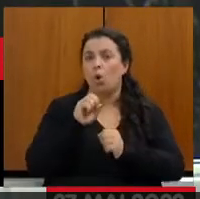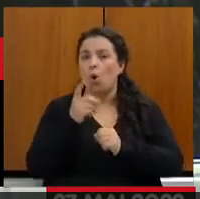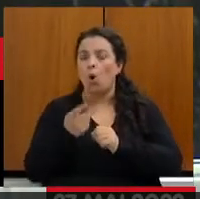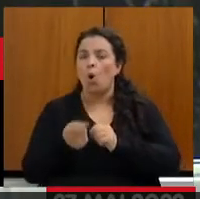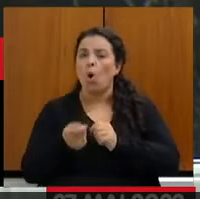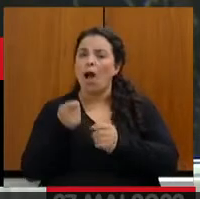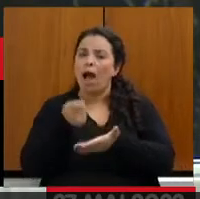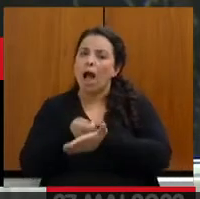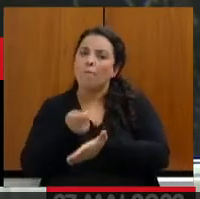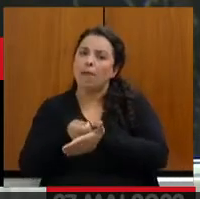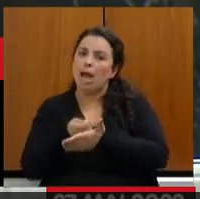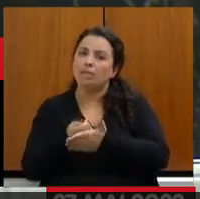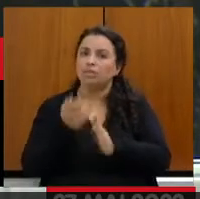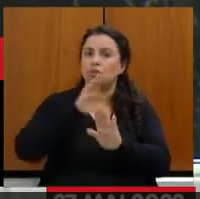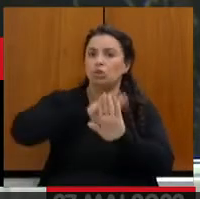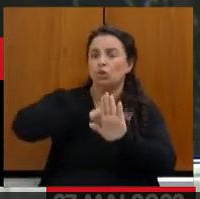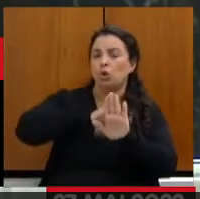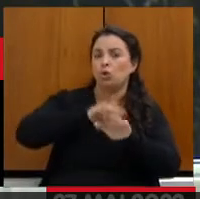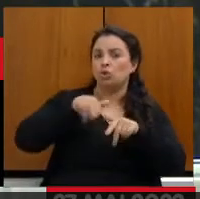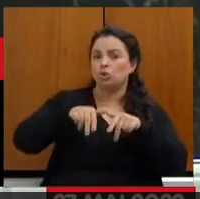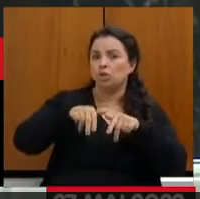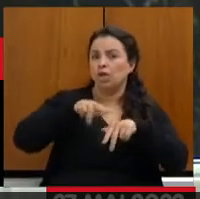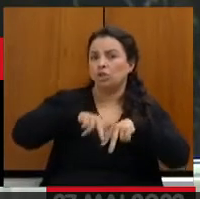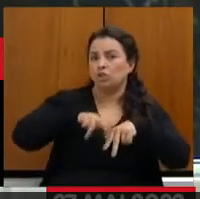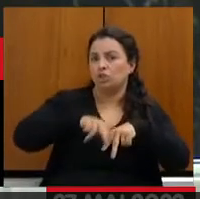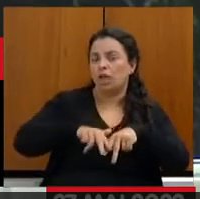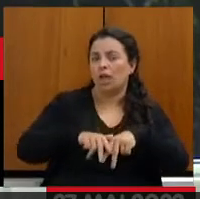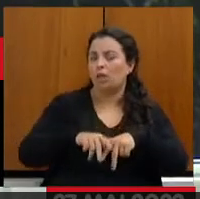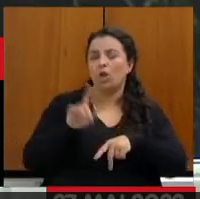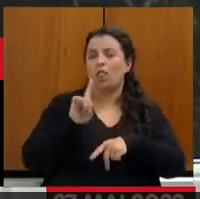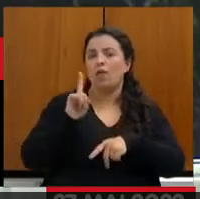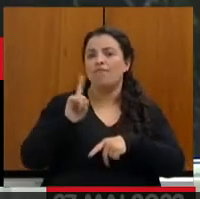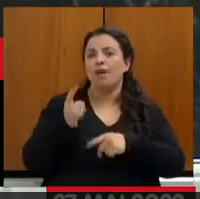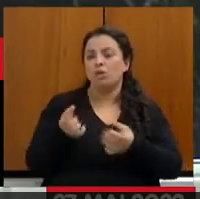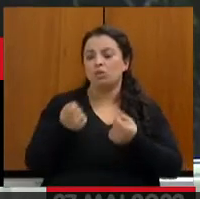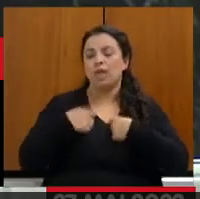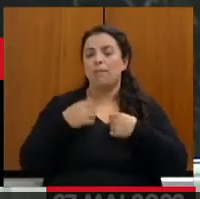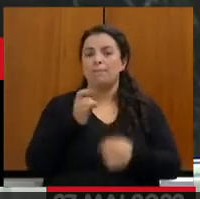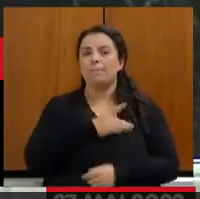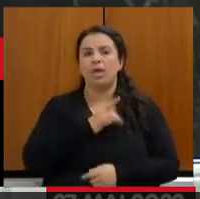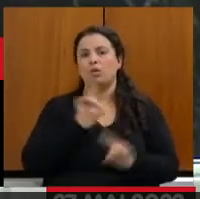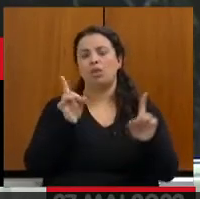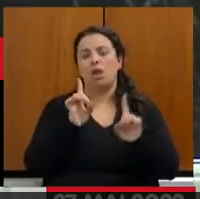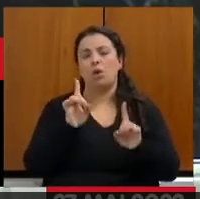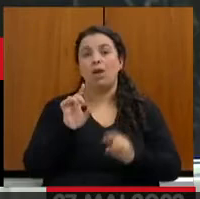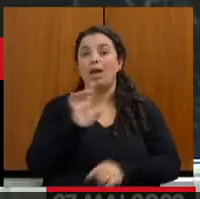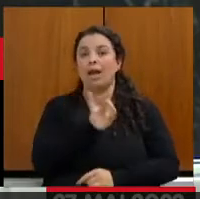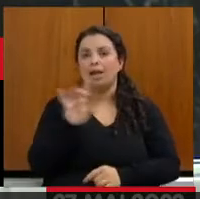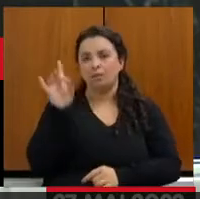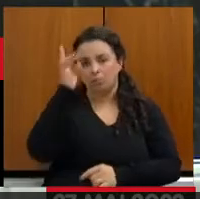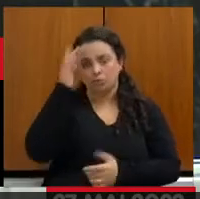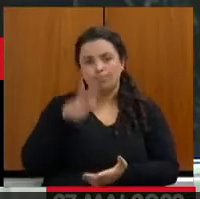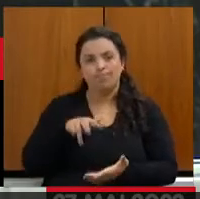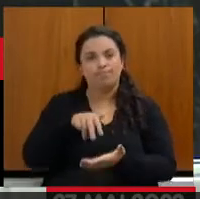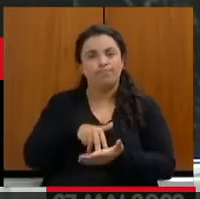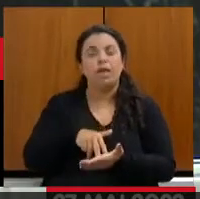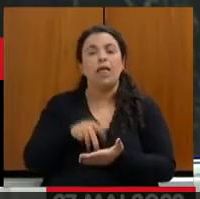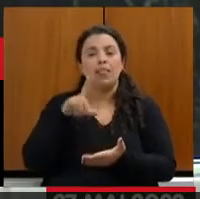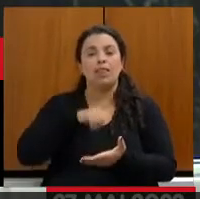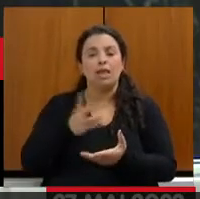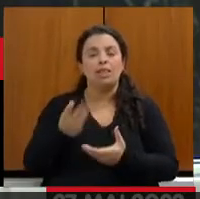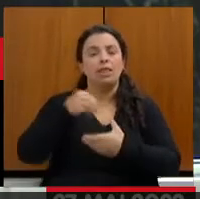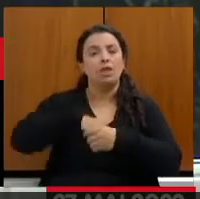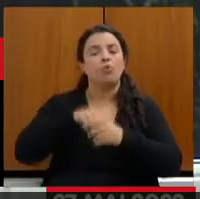gênero vai nos a cada uma das 77 mulheres representadas essa plenária tem uma professora guardado no